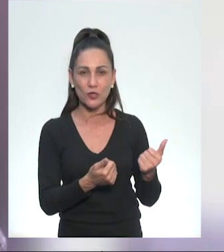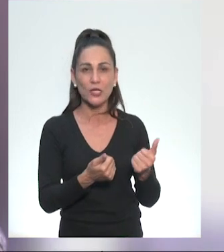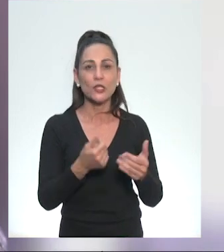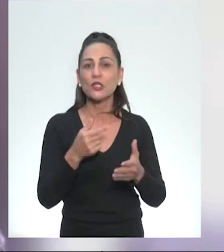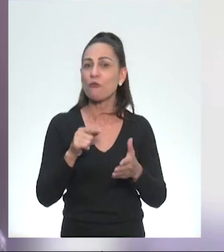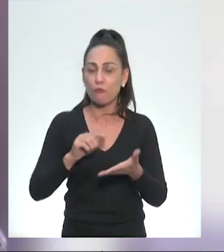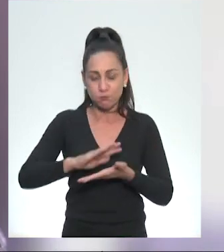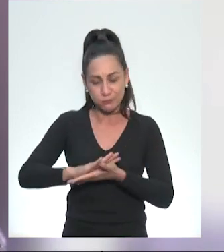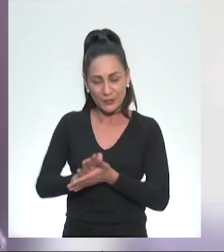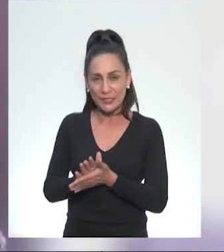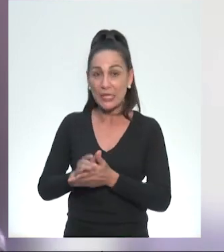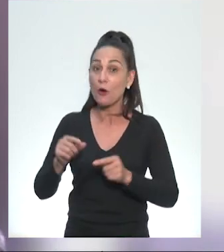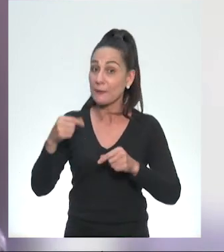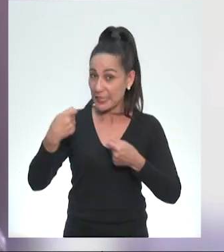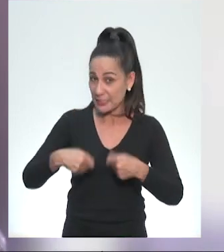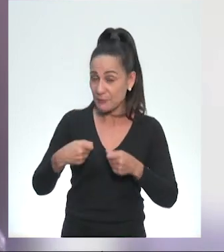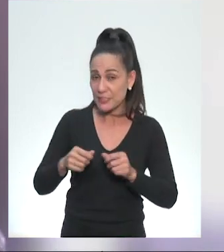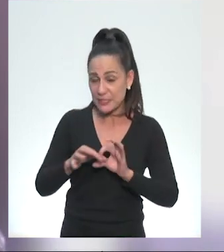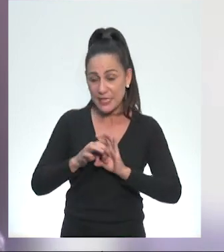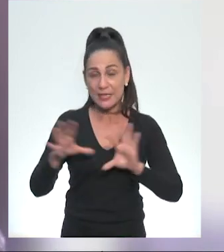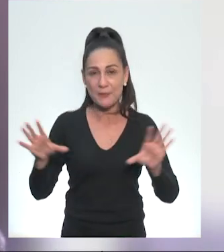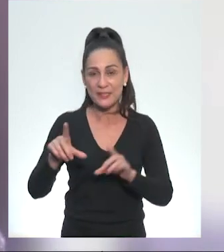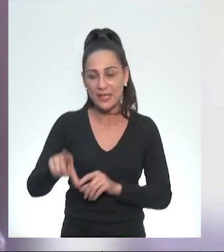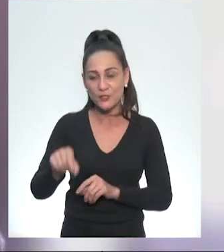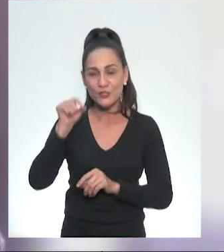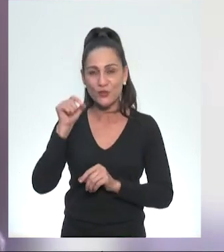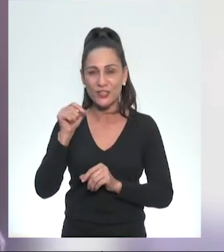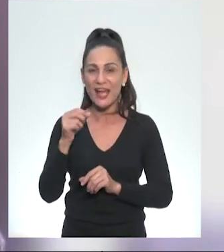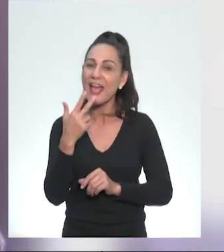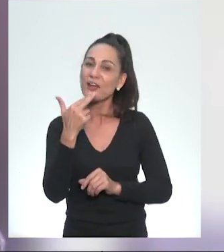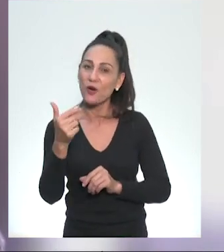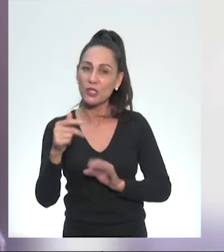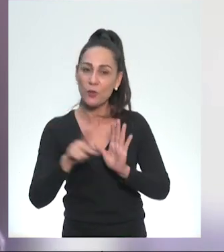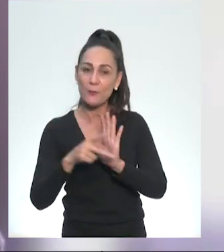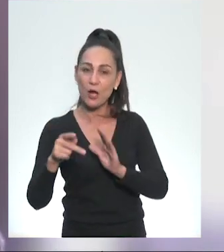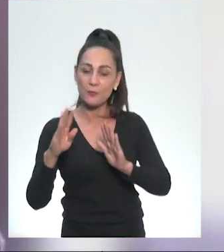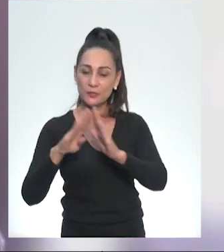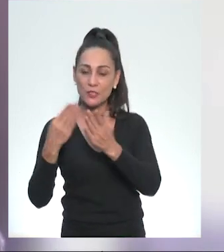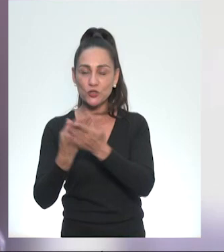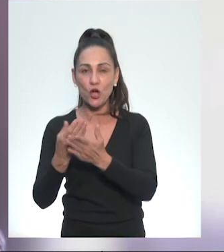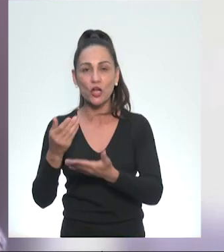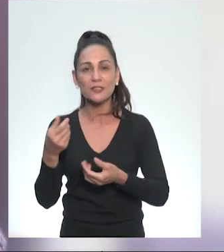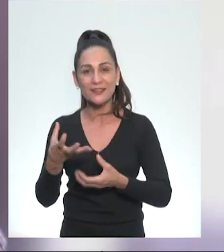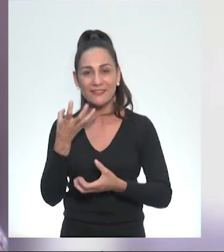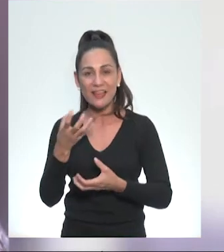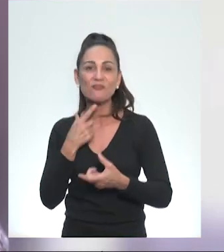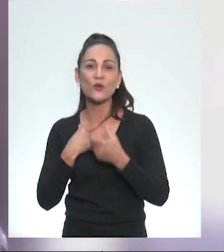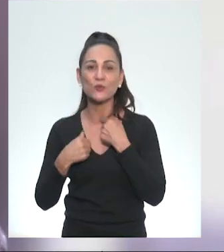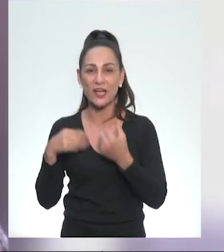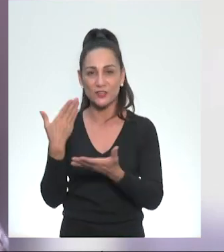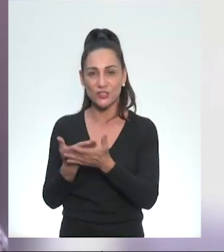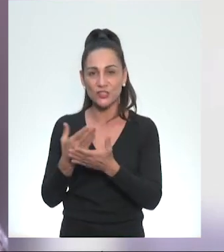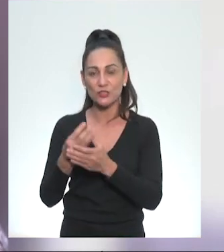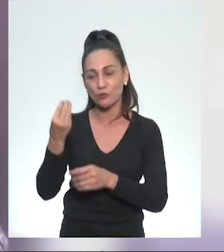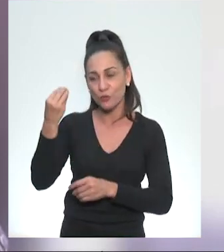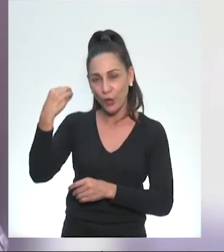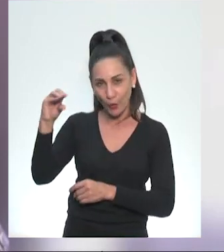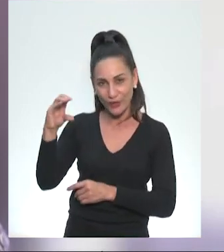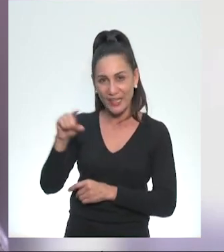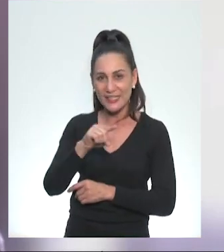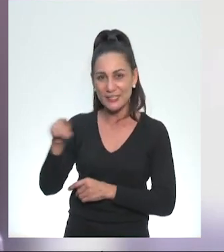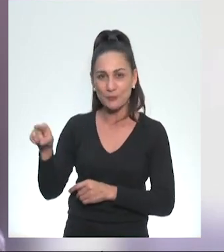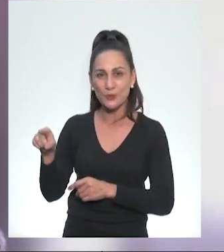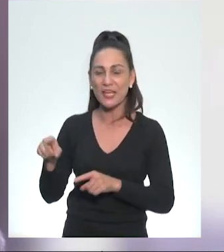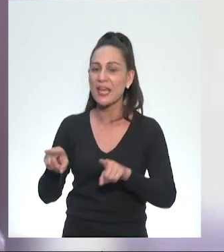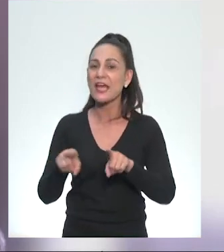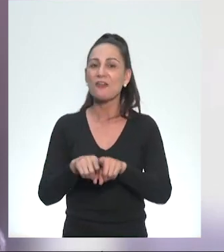vão e que hoje eles têm essa liberdade de poder escolher com que língua eles querem estudar na escola, né? E aí eu quis colocar isso porque eu acho que a